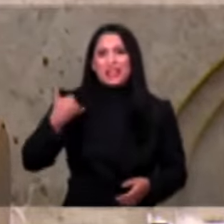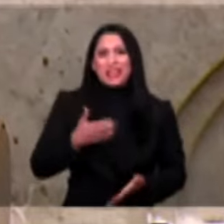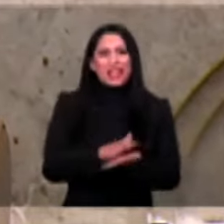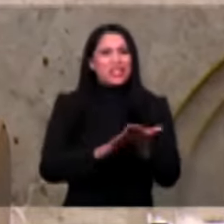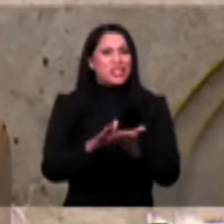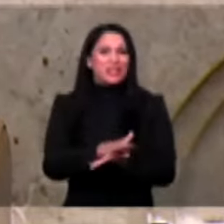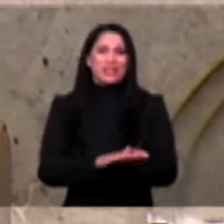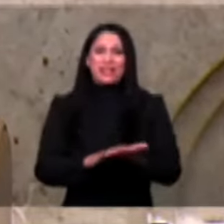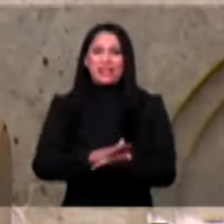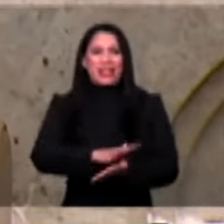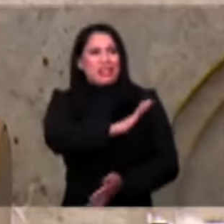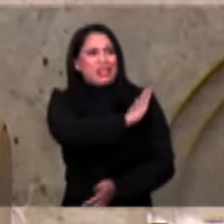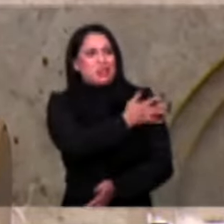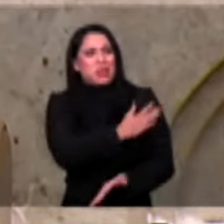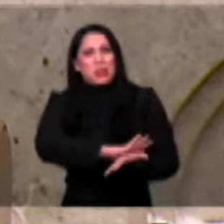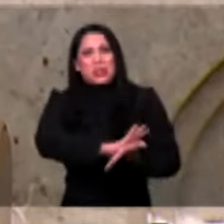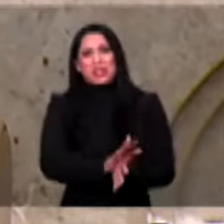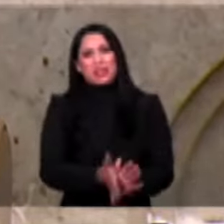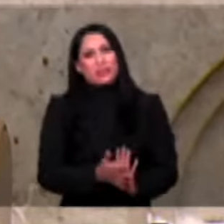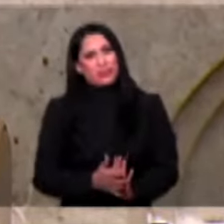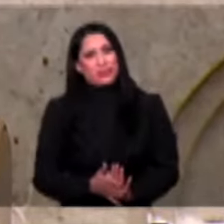formas de discriminação.